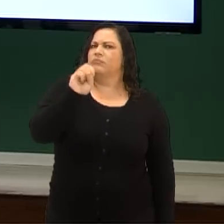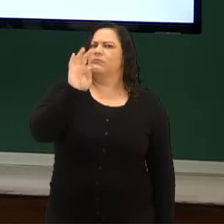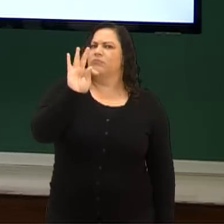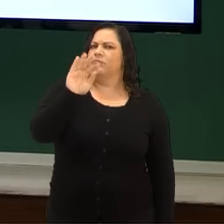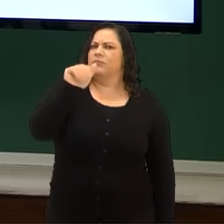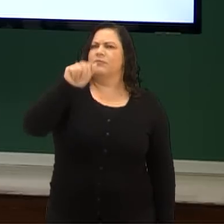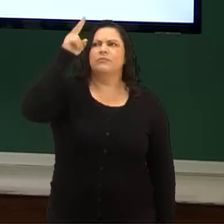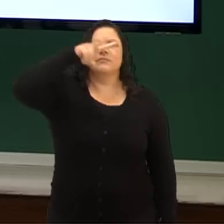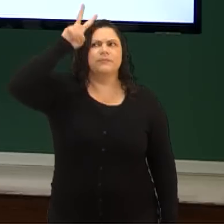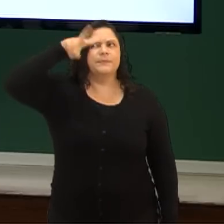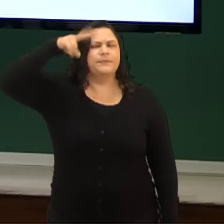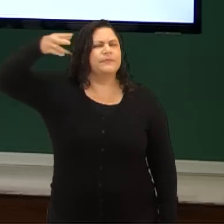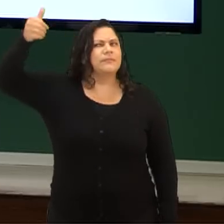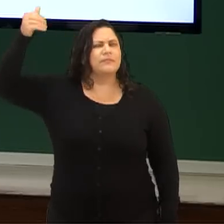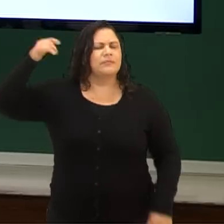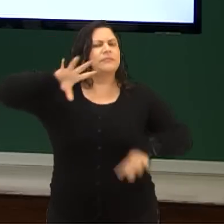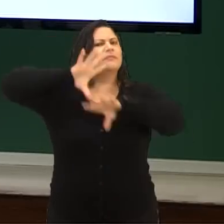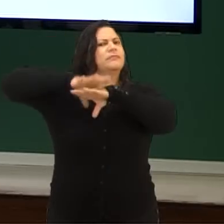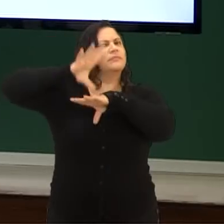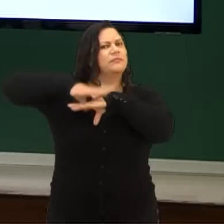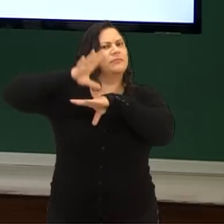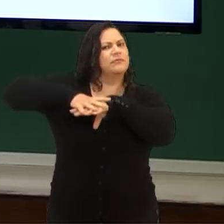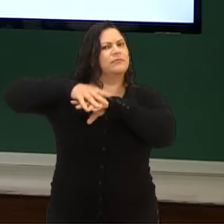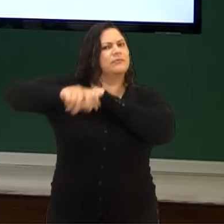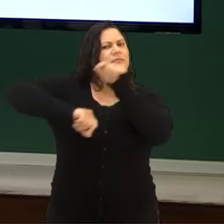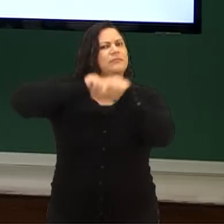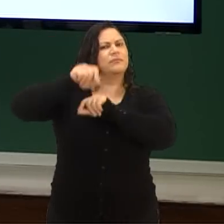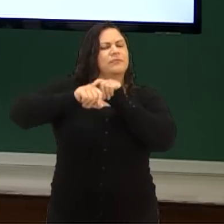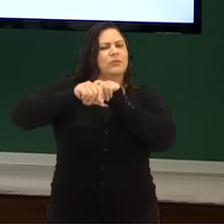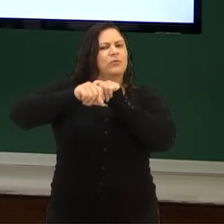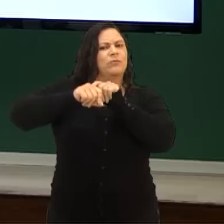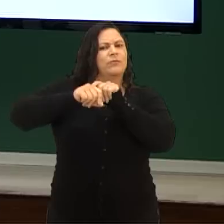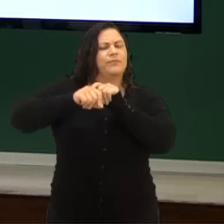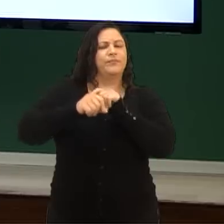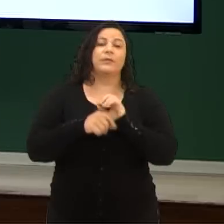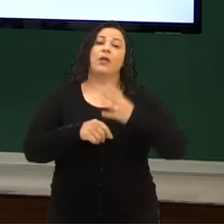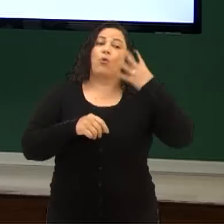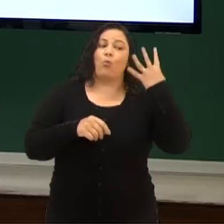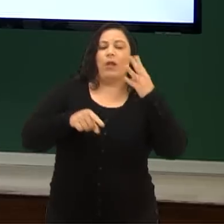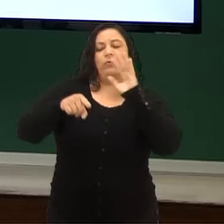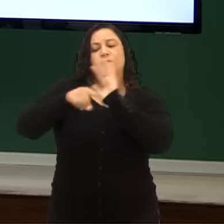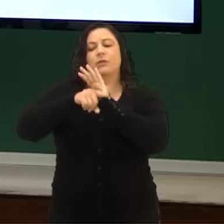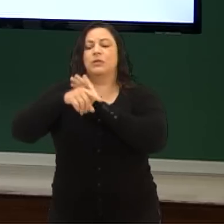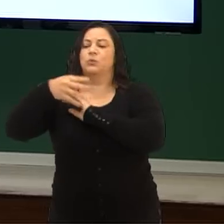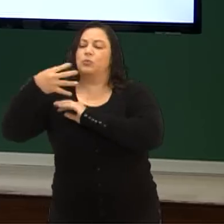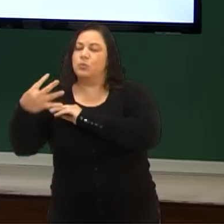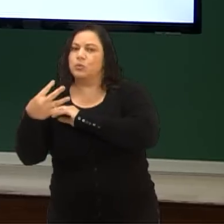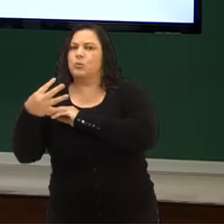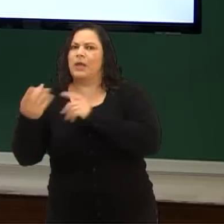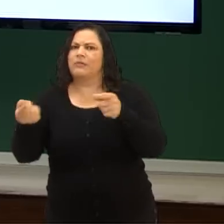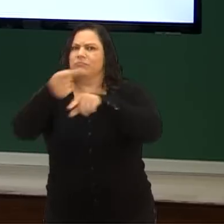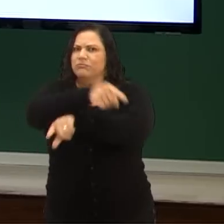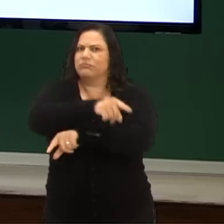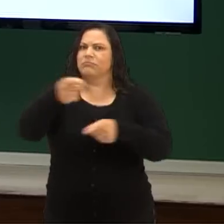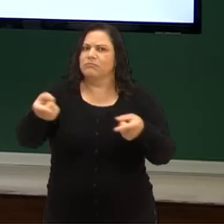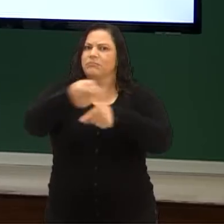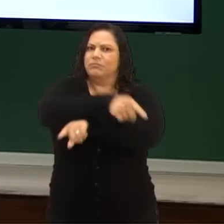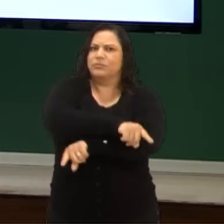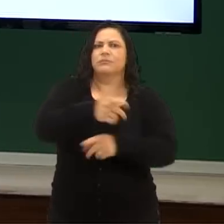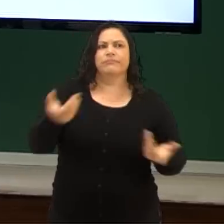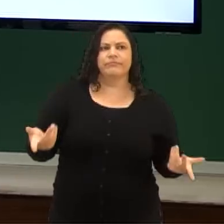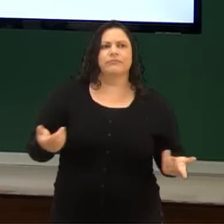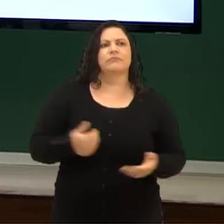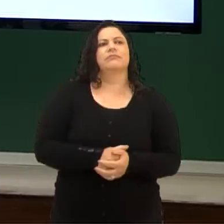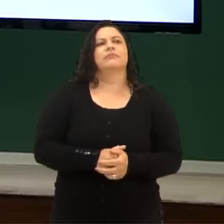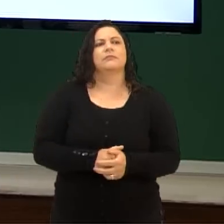da matemática. O que é o oposto de um número? 4 menos 4. 7 menos 7. O que é uma matriz oposta da outra? A mesma